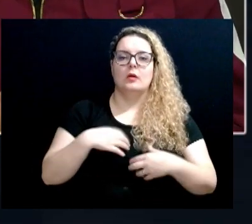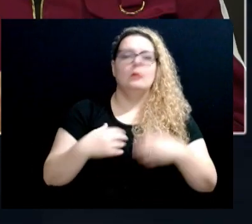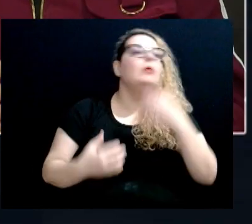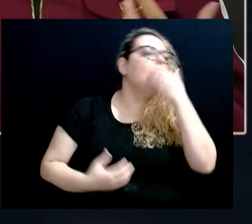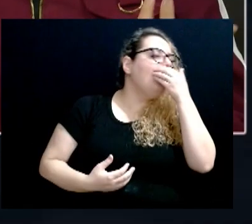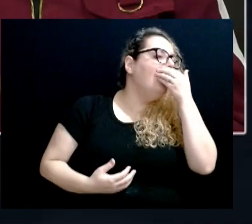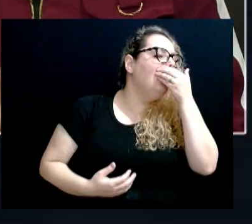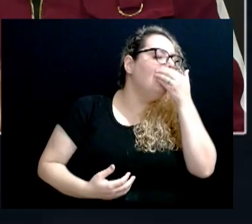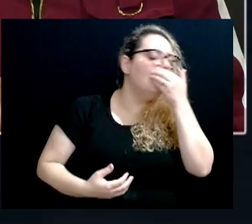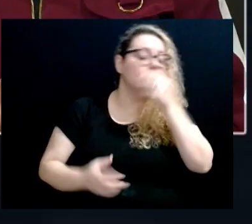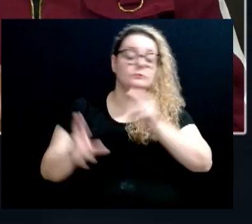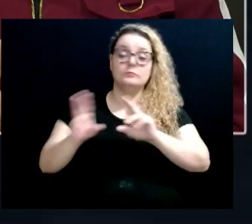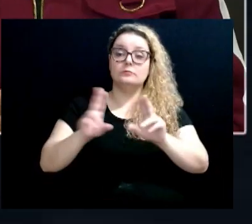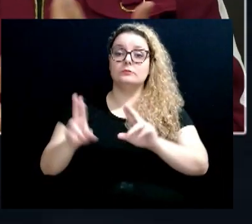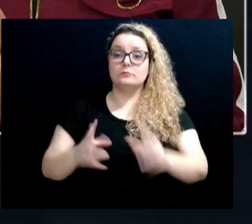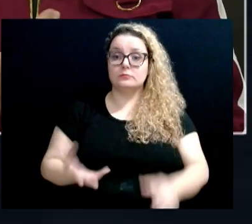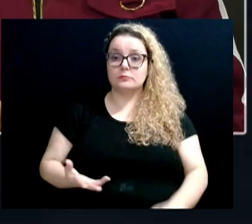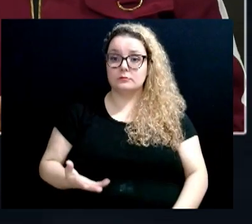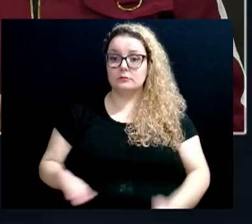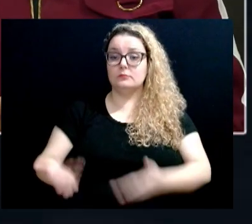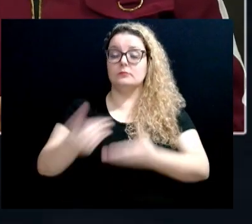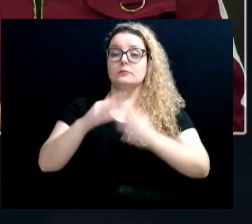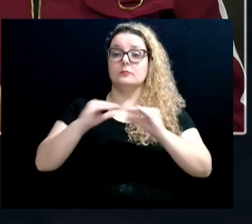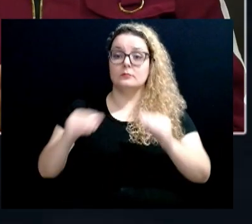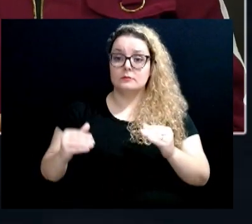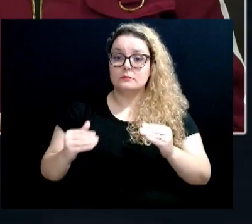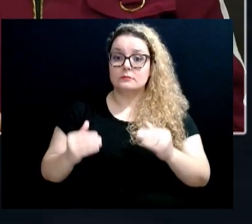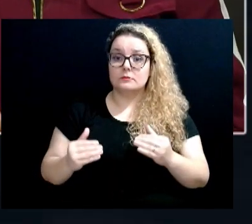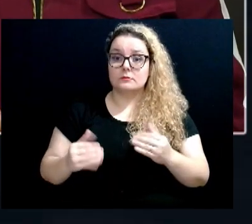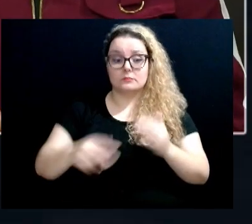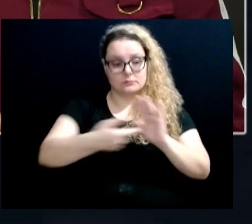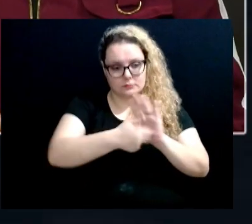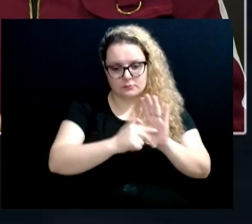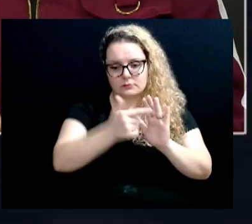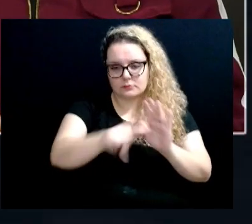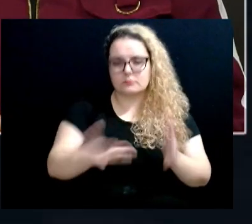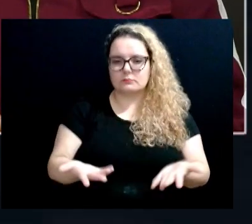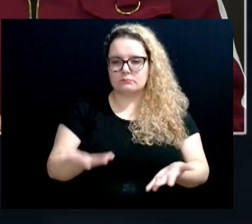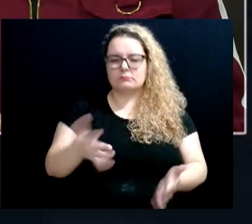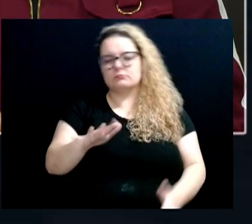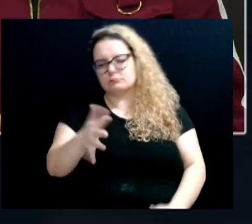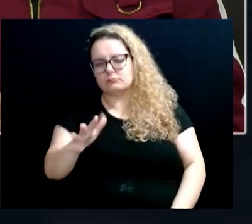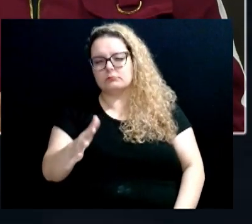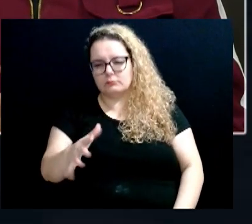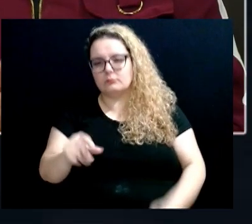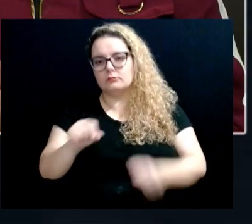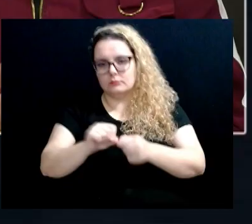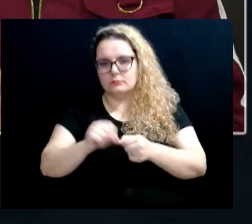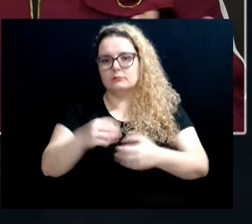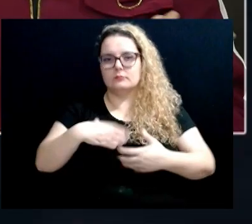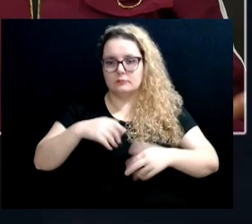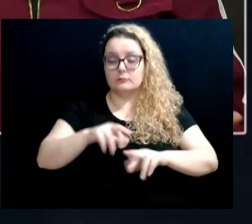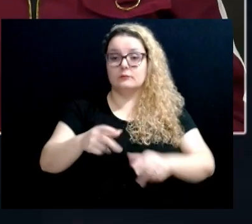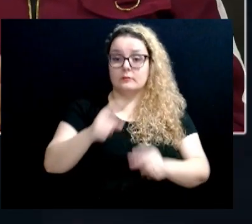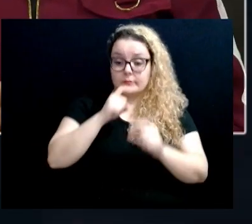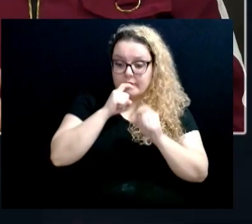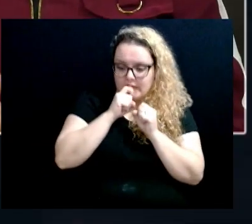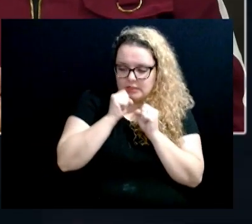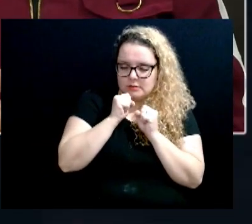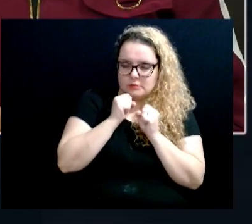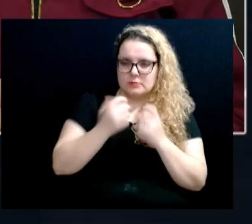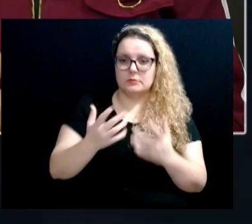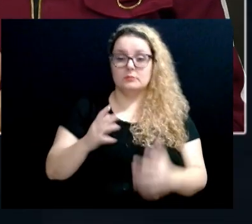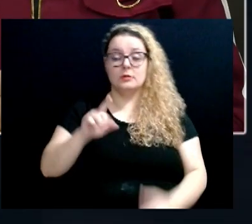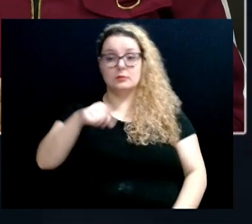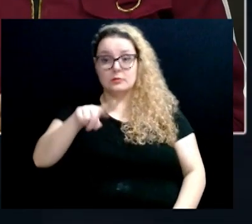nomear, acolher e ressignificar. É mais ou menos isso que a gente tem que fazer com esse sentimento da inveja, porque pelo que vocês trouxeram pra